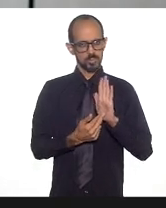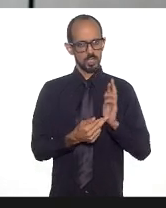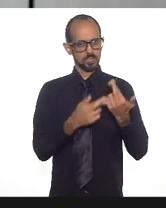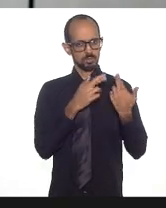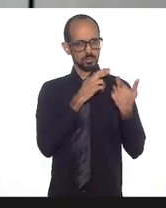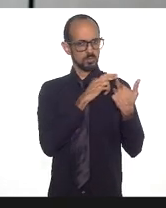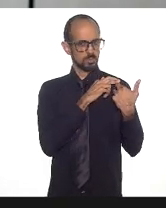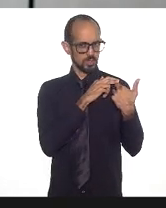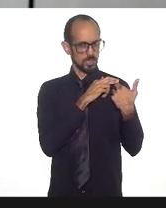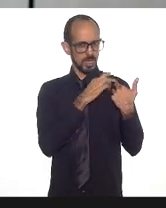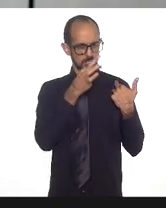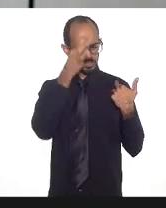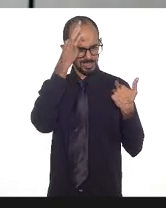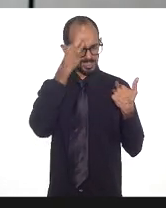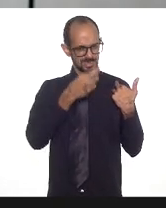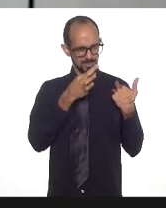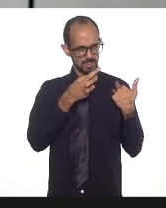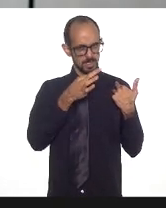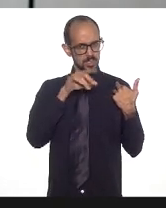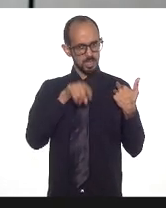sempre relevantes, né?